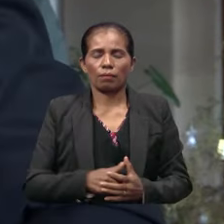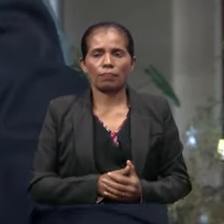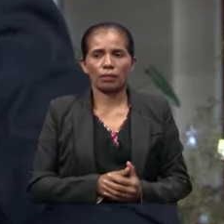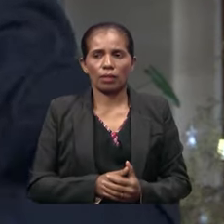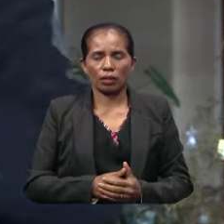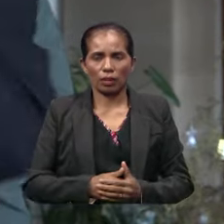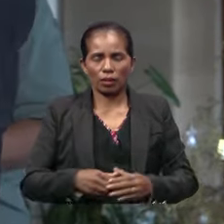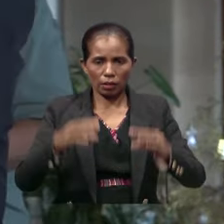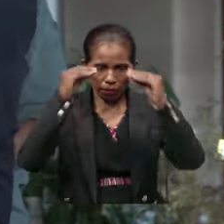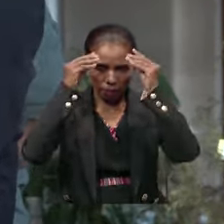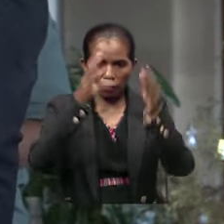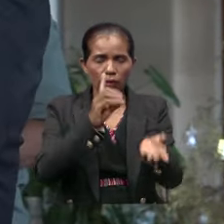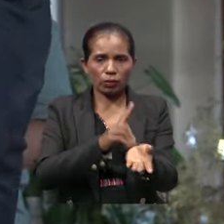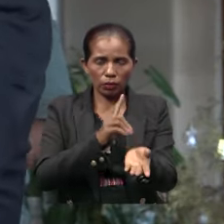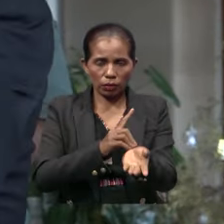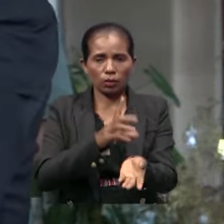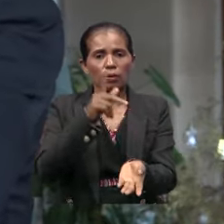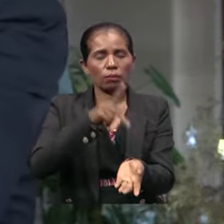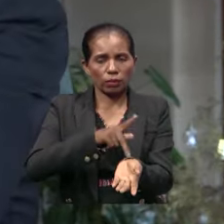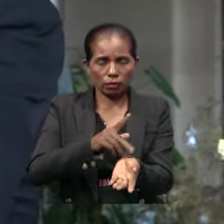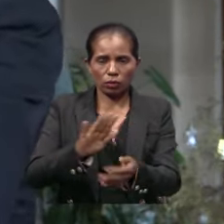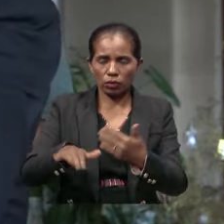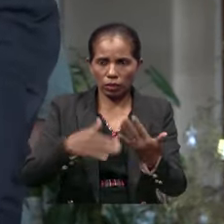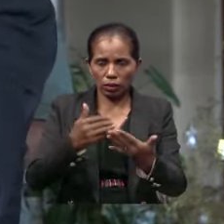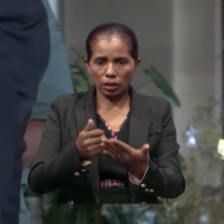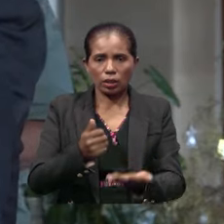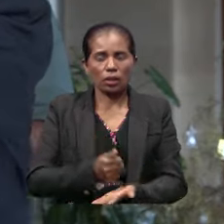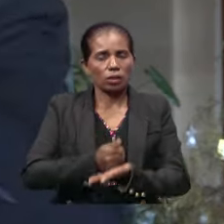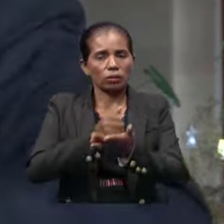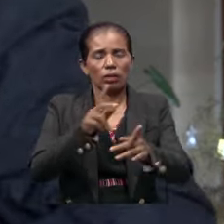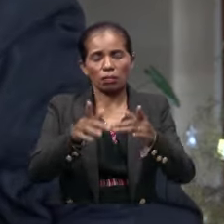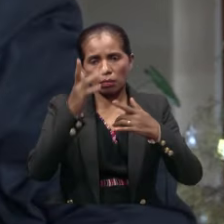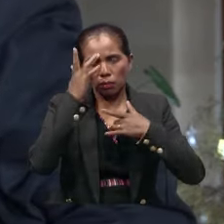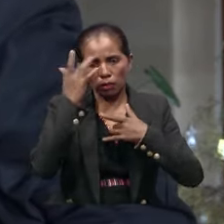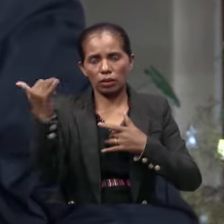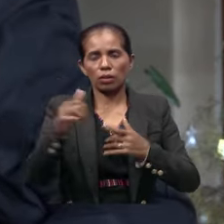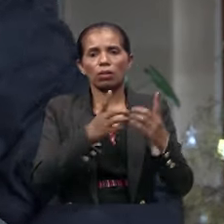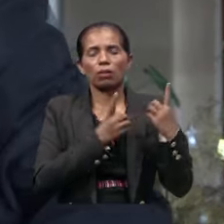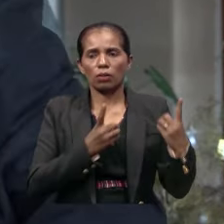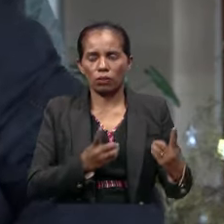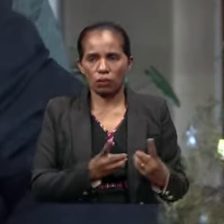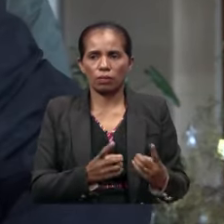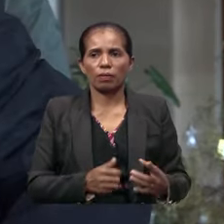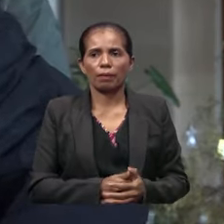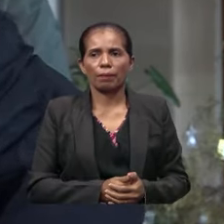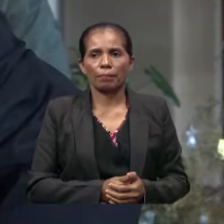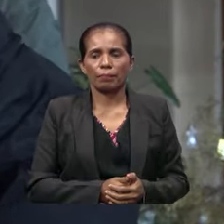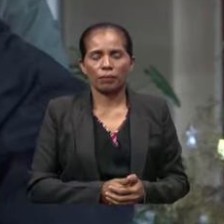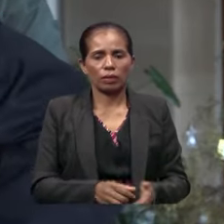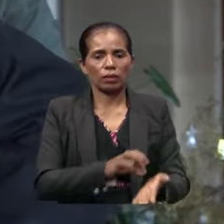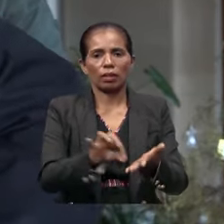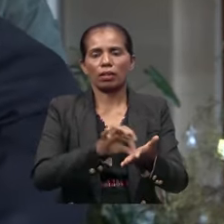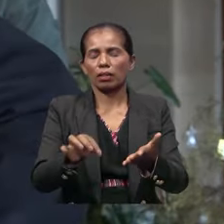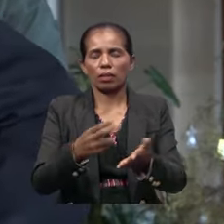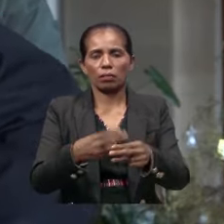Enfermeiros, doutores, Sira, tem que tratar Mora Sira Rodomi. Lógico, não, pronto,